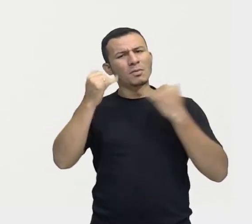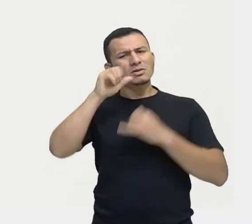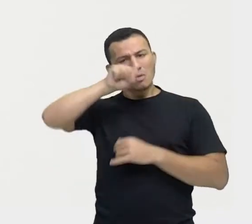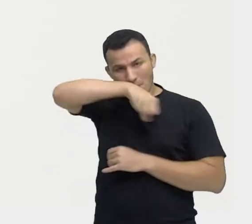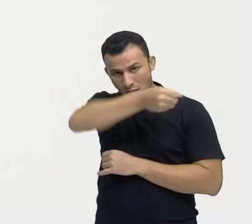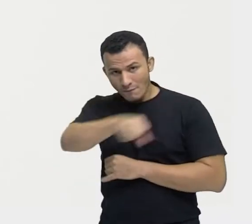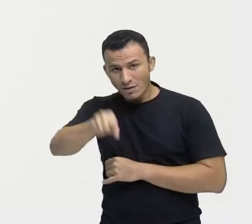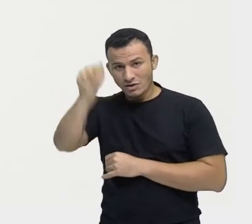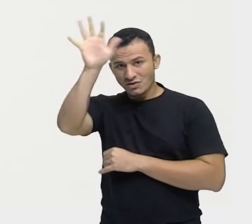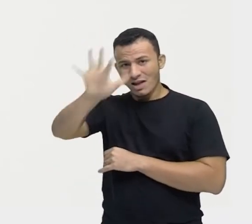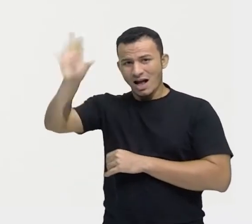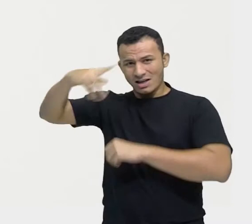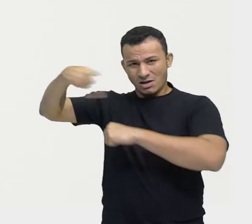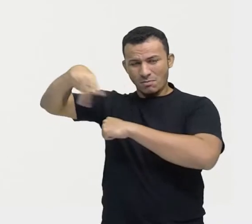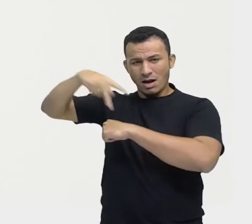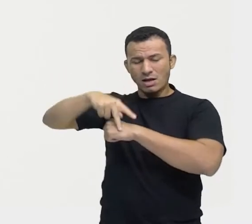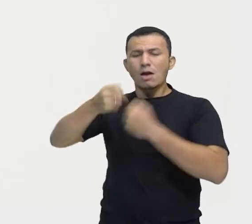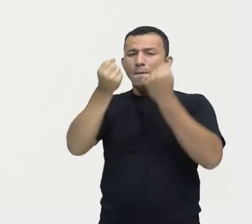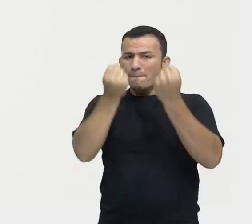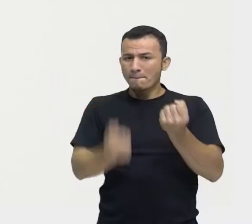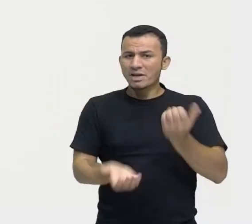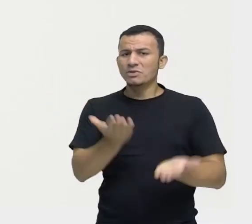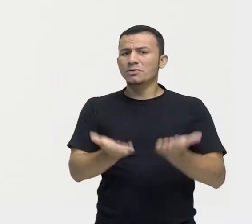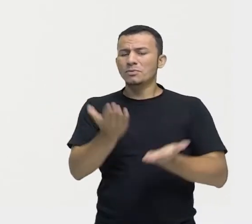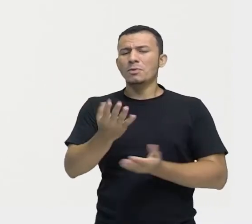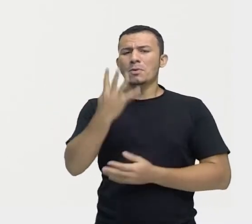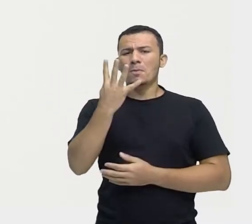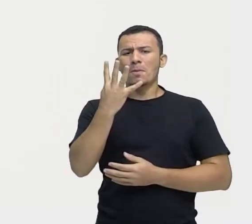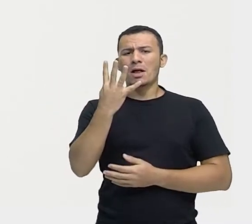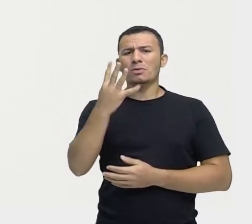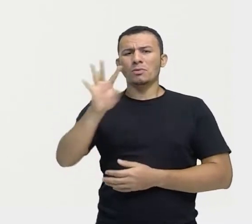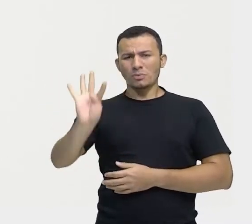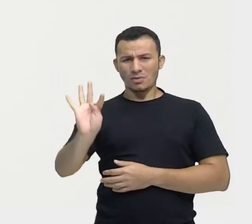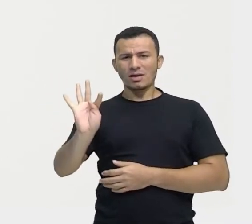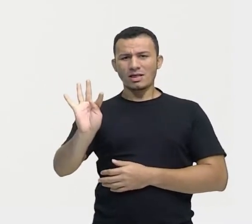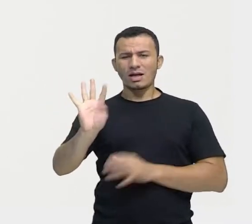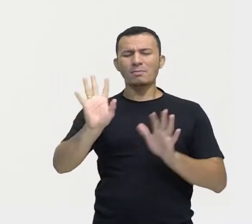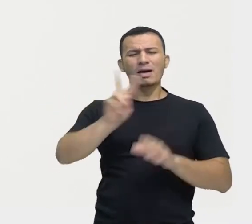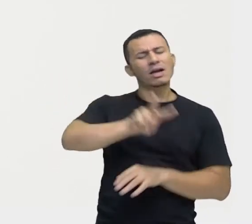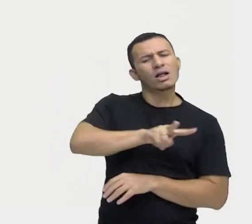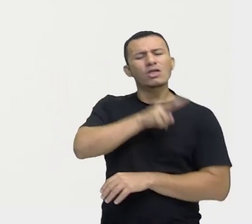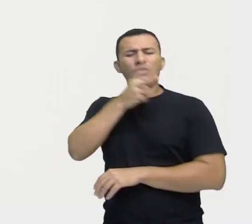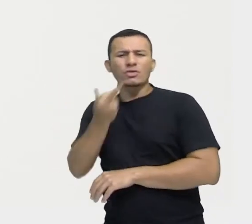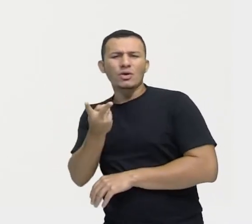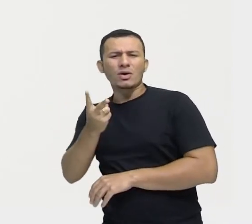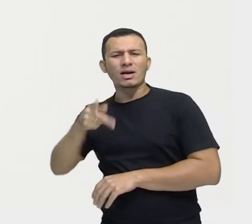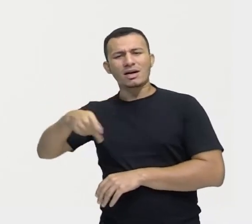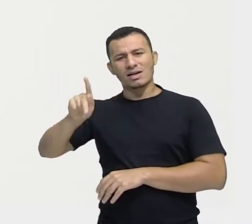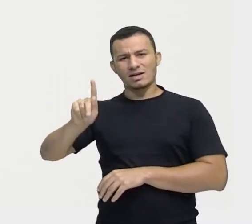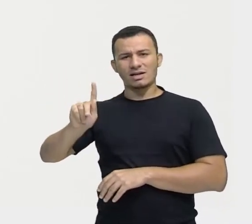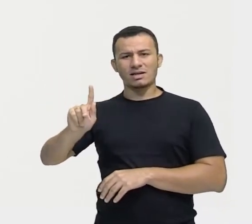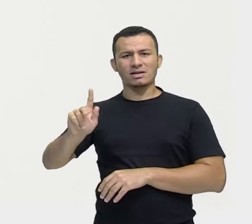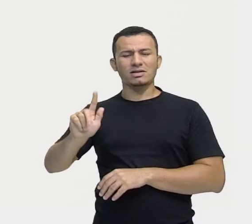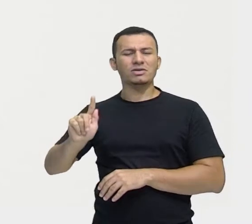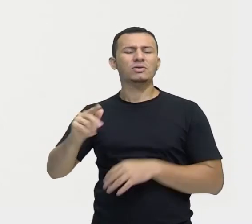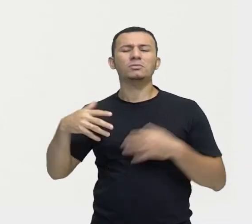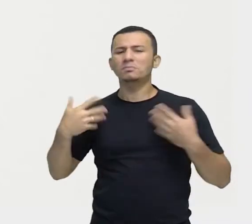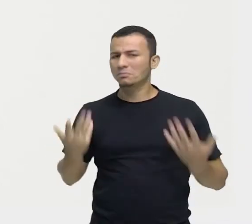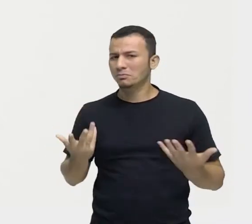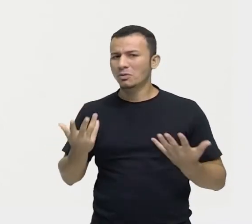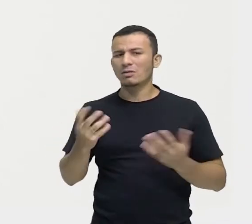pesar 4 toneladas. Qual o valor desse peso em quilos? Letra A, 4.000 quilos. Letra